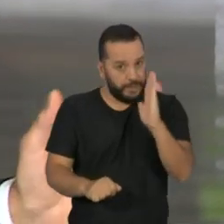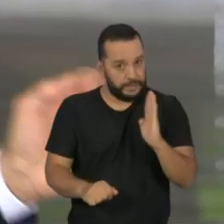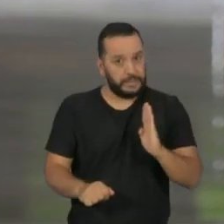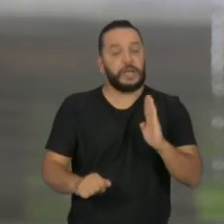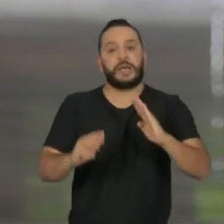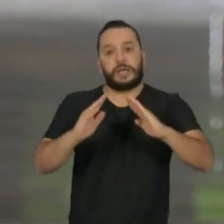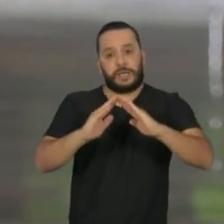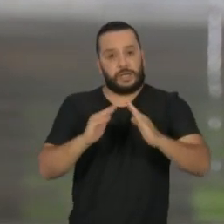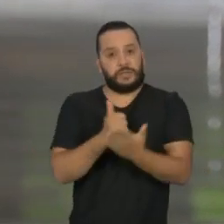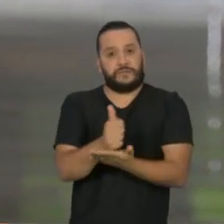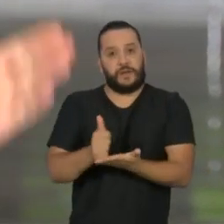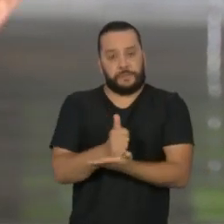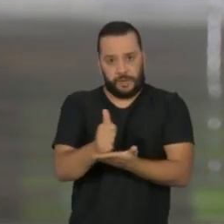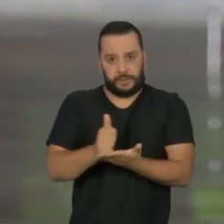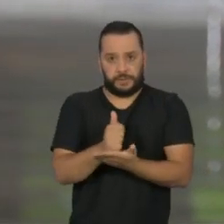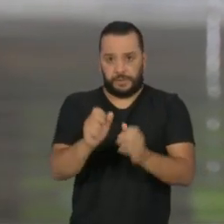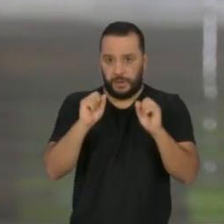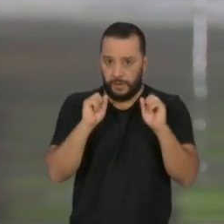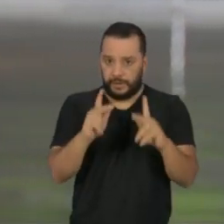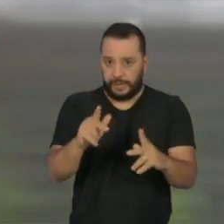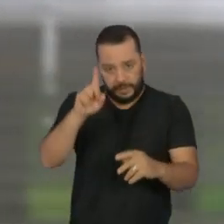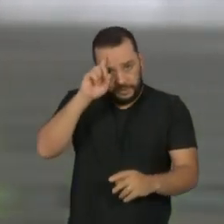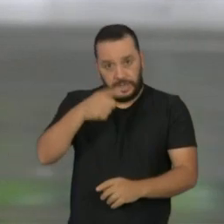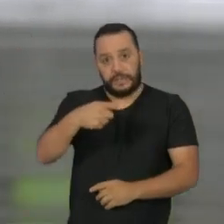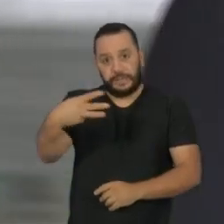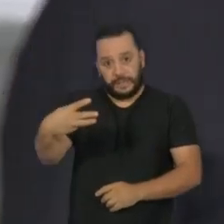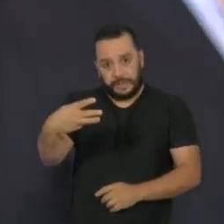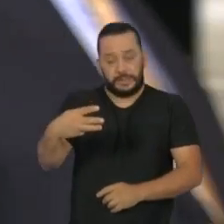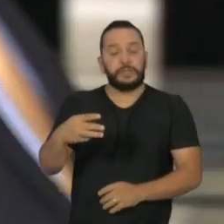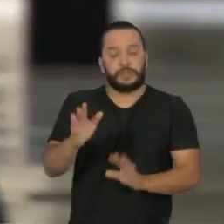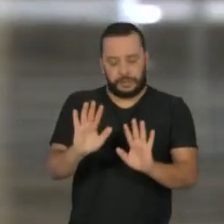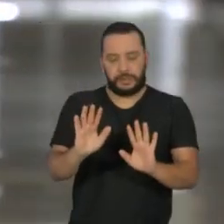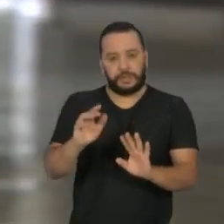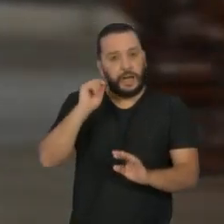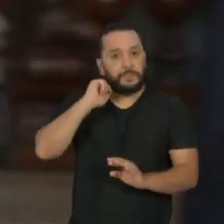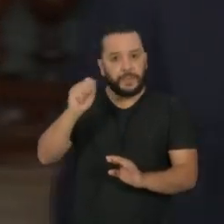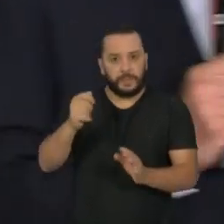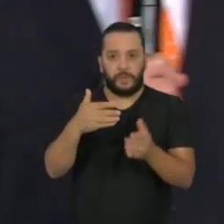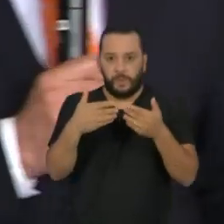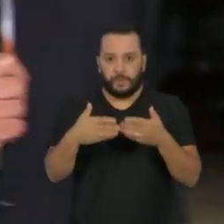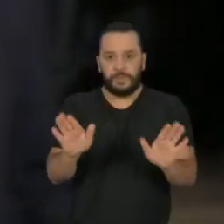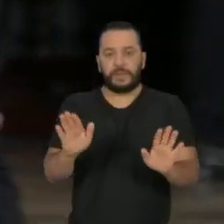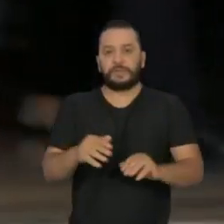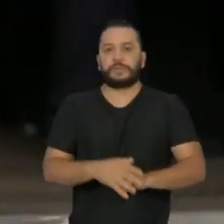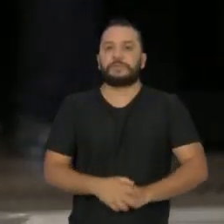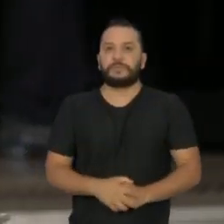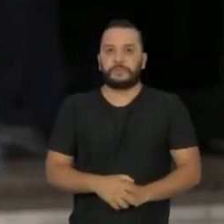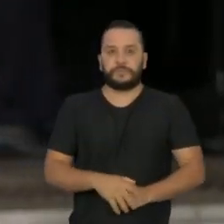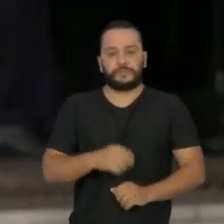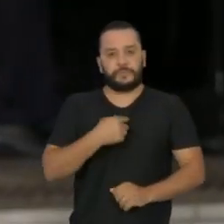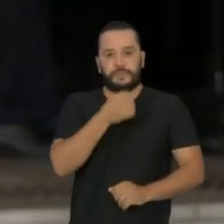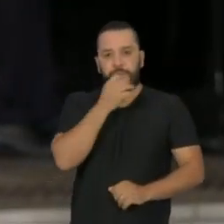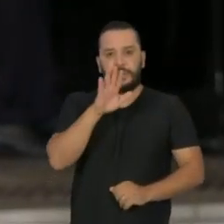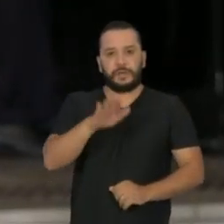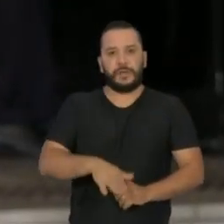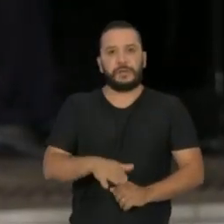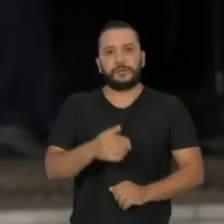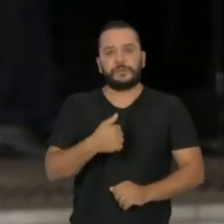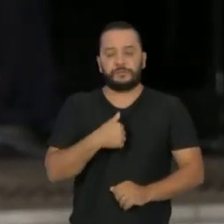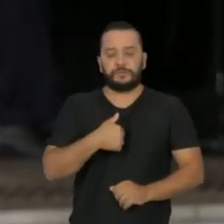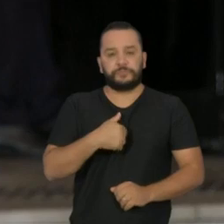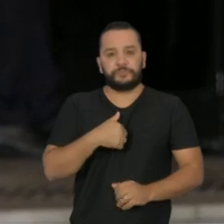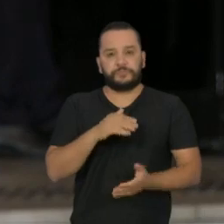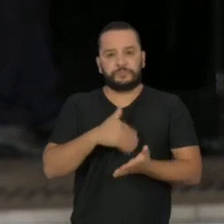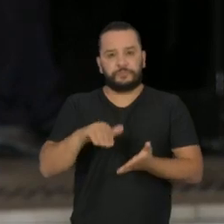abril, secretário, obrigado pela correção, doutor Davi Wippe. Muito boa tarde. Queria acrescentar ao que o secretário falou,